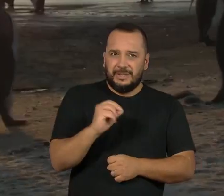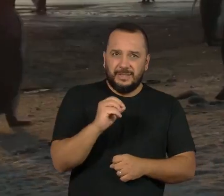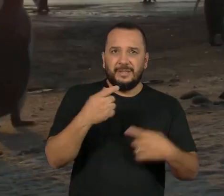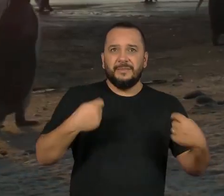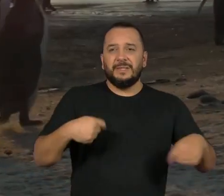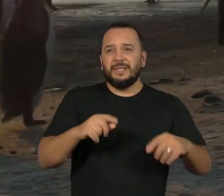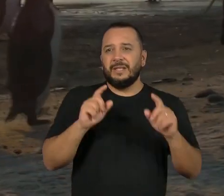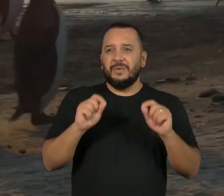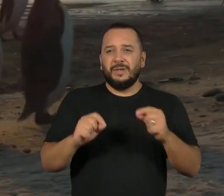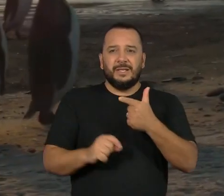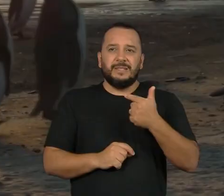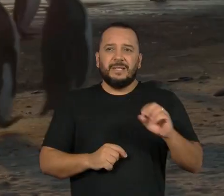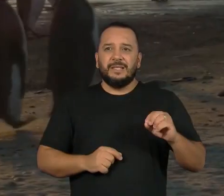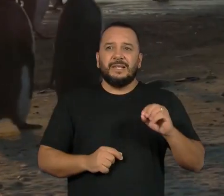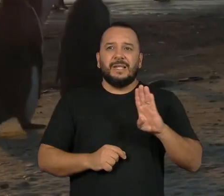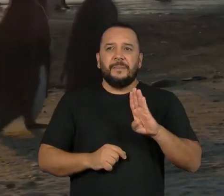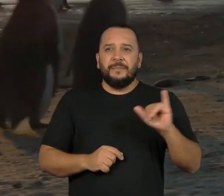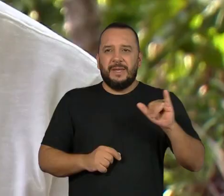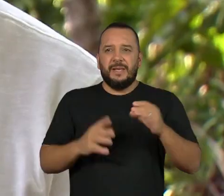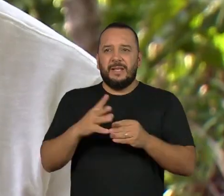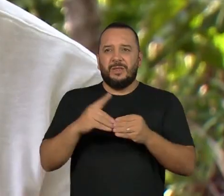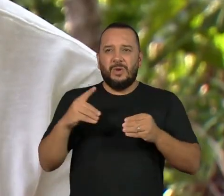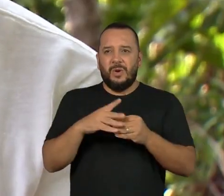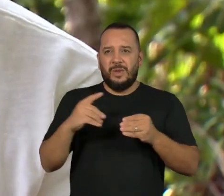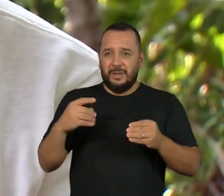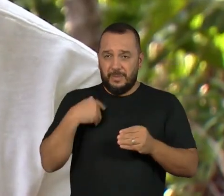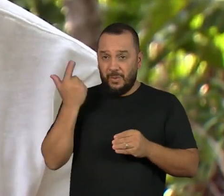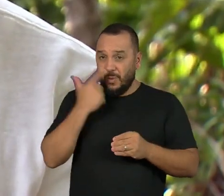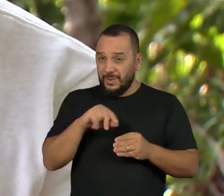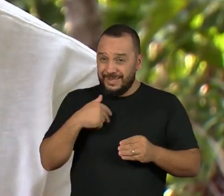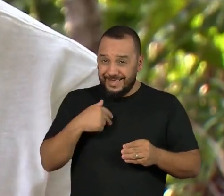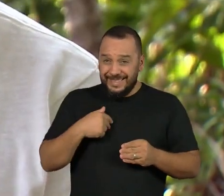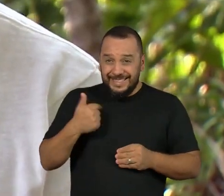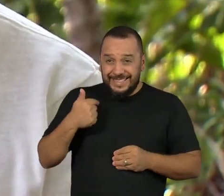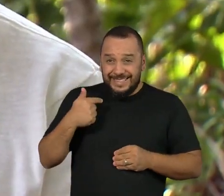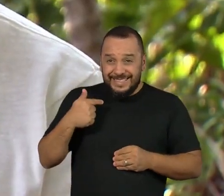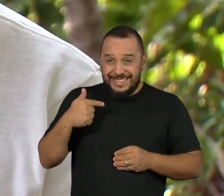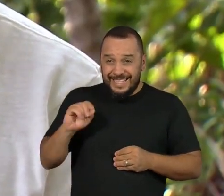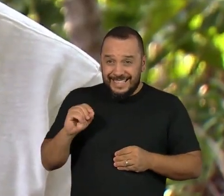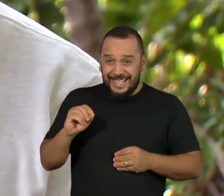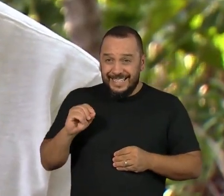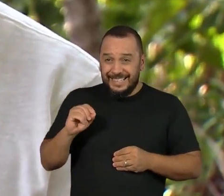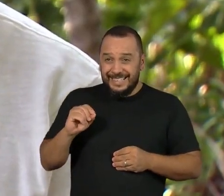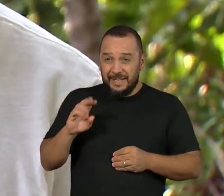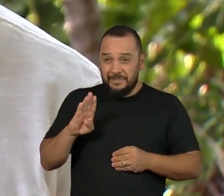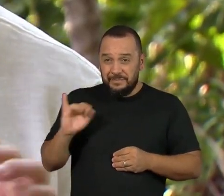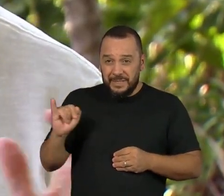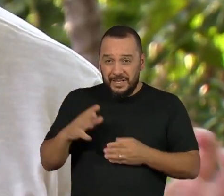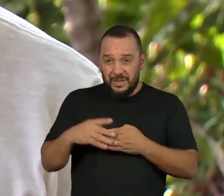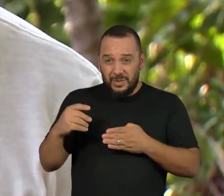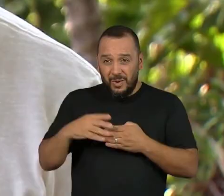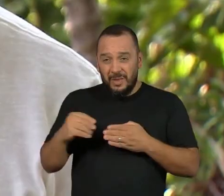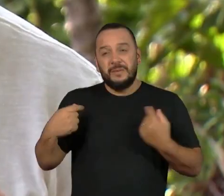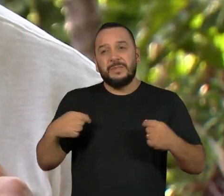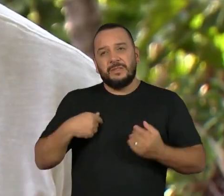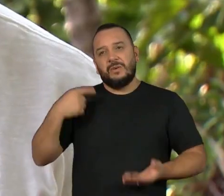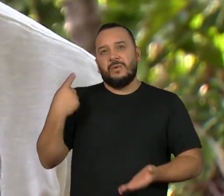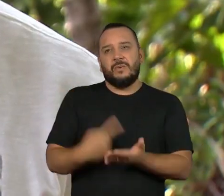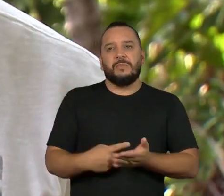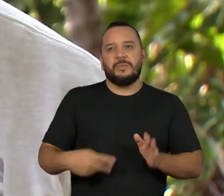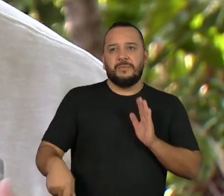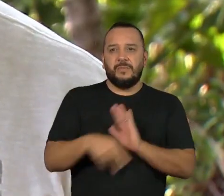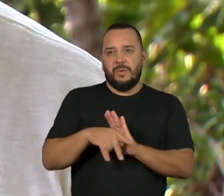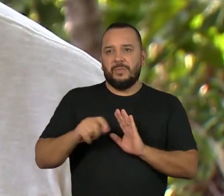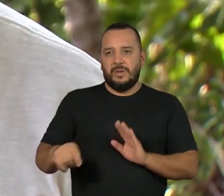torno de 70 bilhões de dólares. E para chegar nisso, a gente precisa de um envolvimento não apenas de